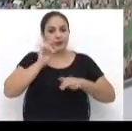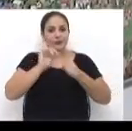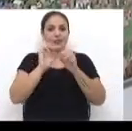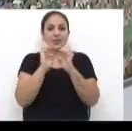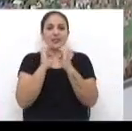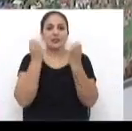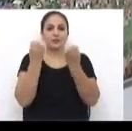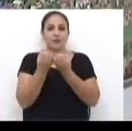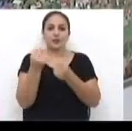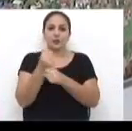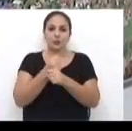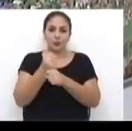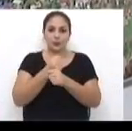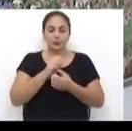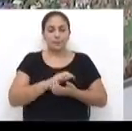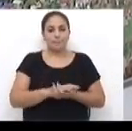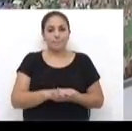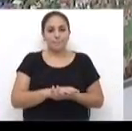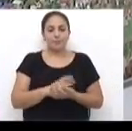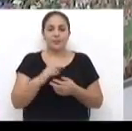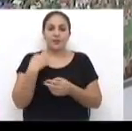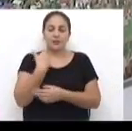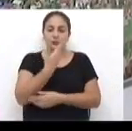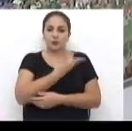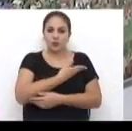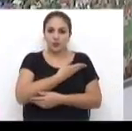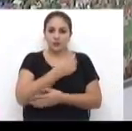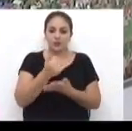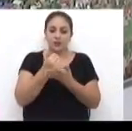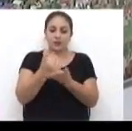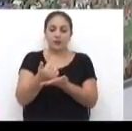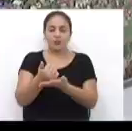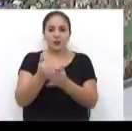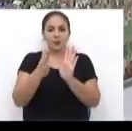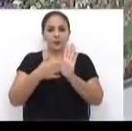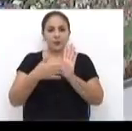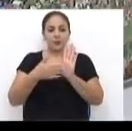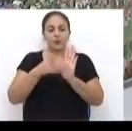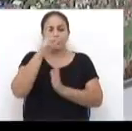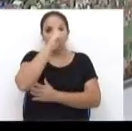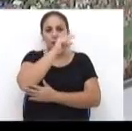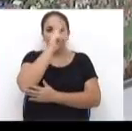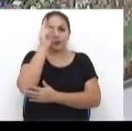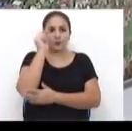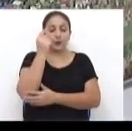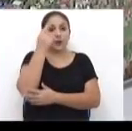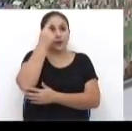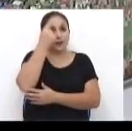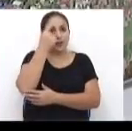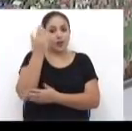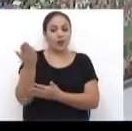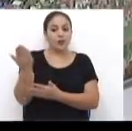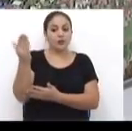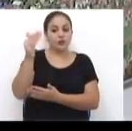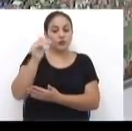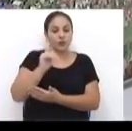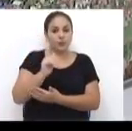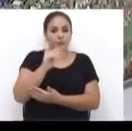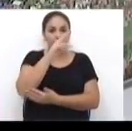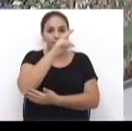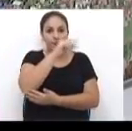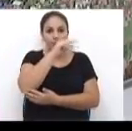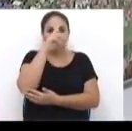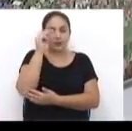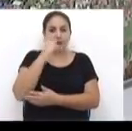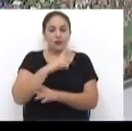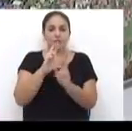poder então fazer os seus eventos anuais. Então, entre nós levarmos alguma proposta ao Executivo, a ideia foi chamarmos o Executivo,